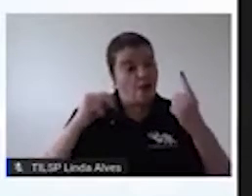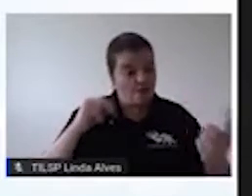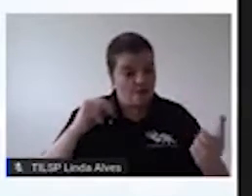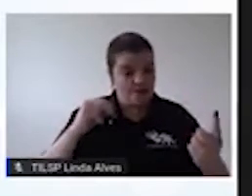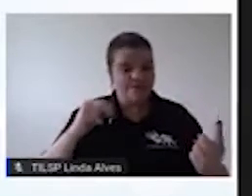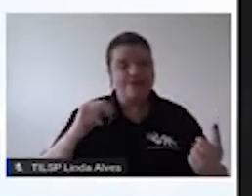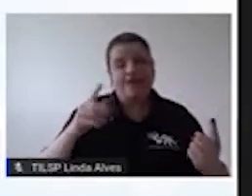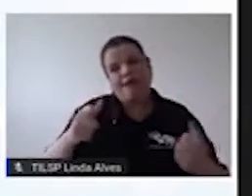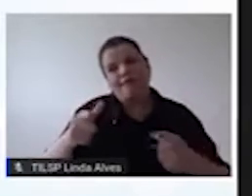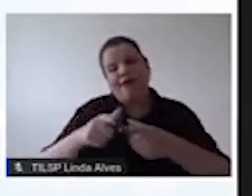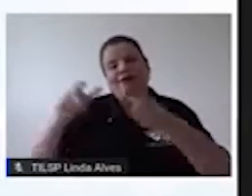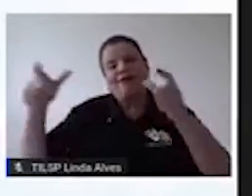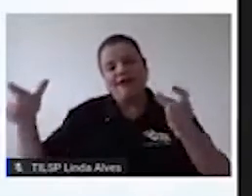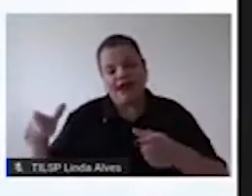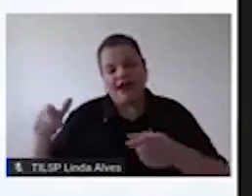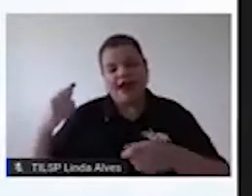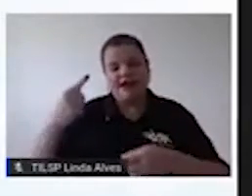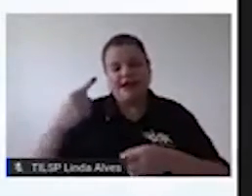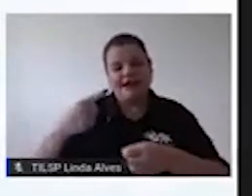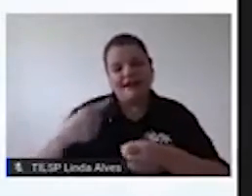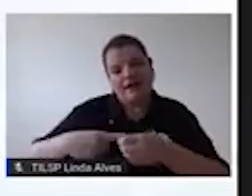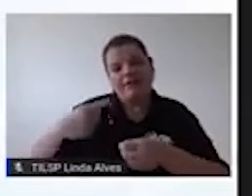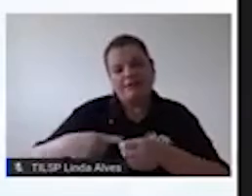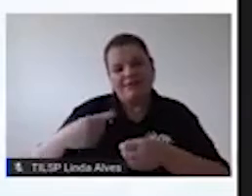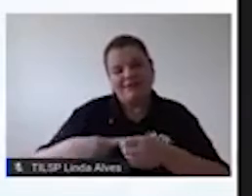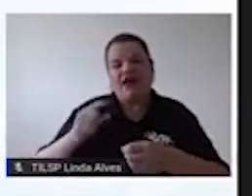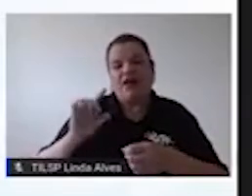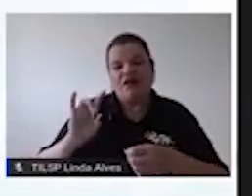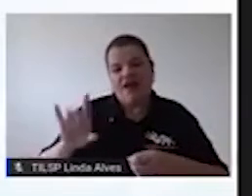ainda assim é um